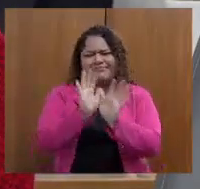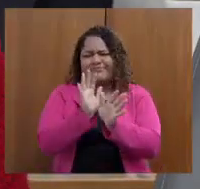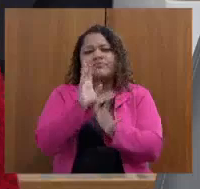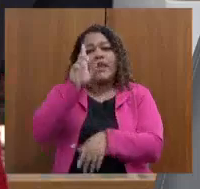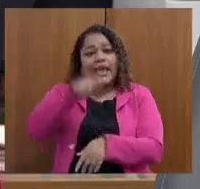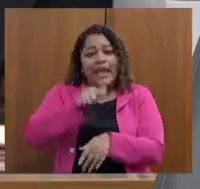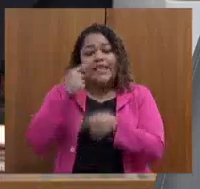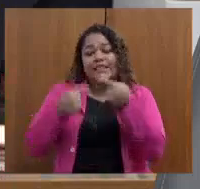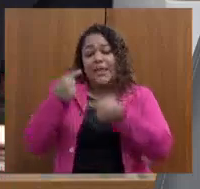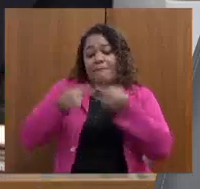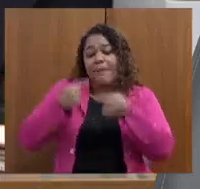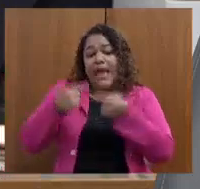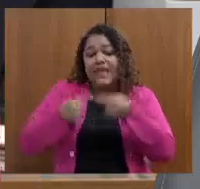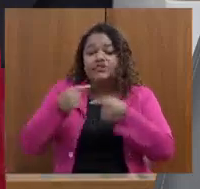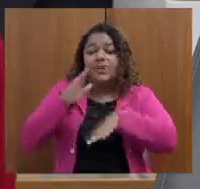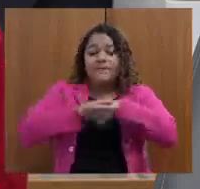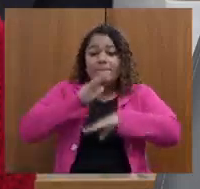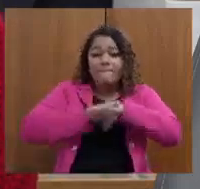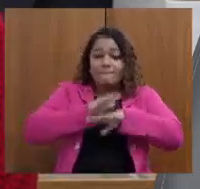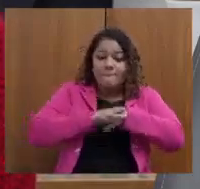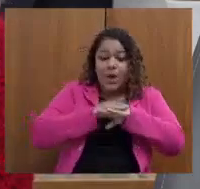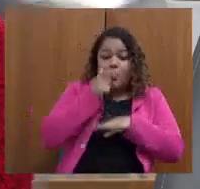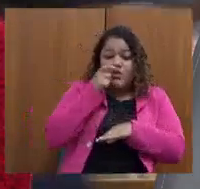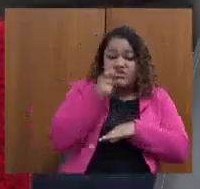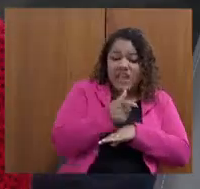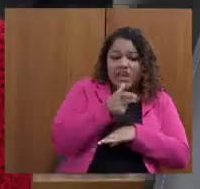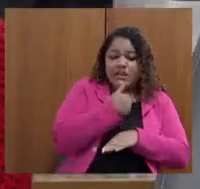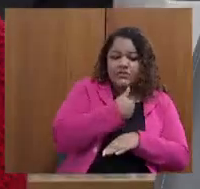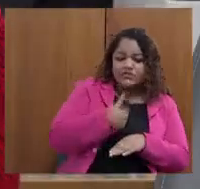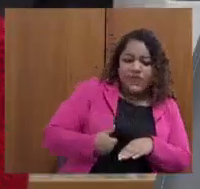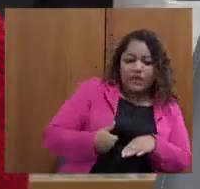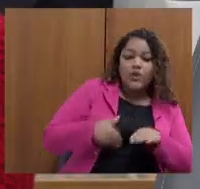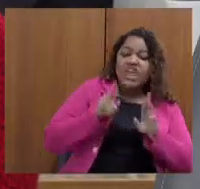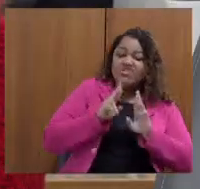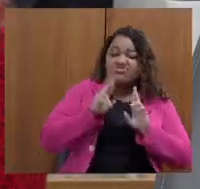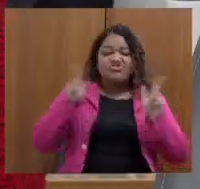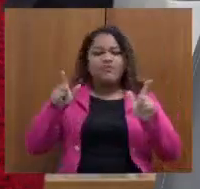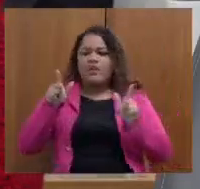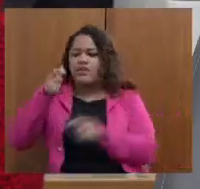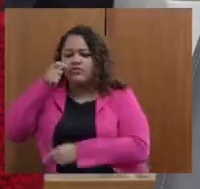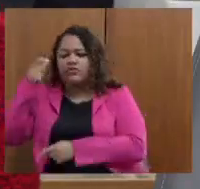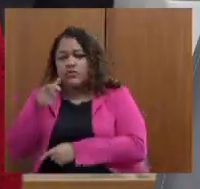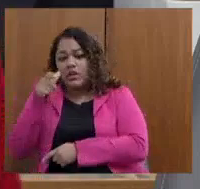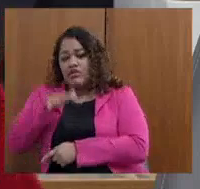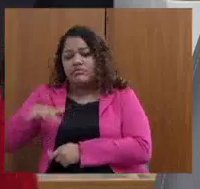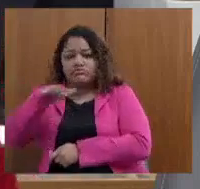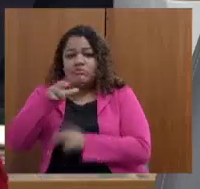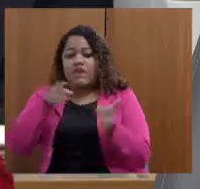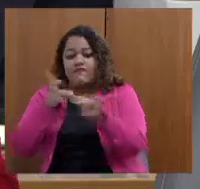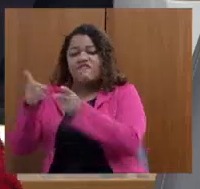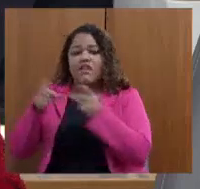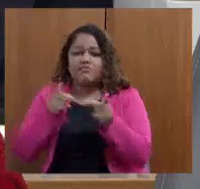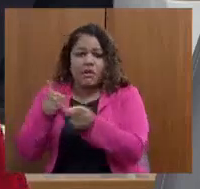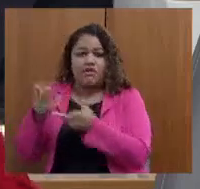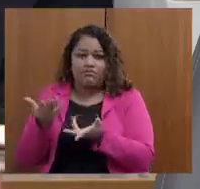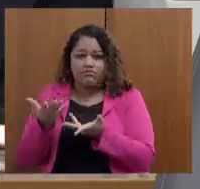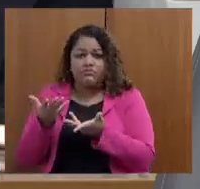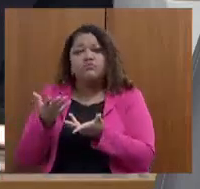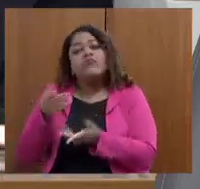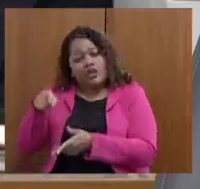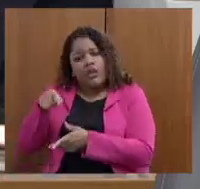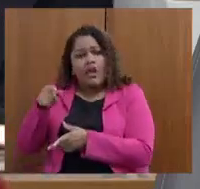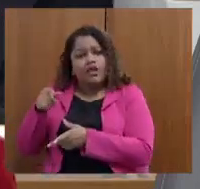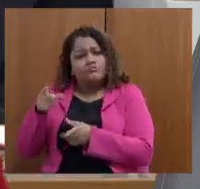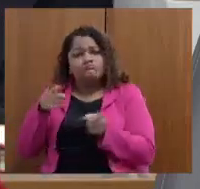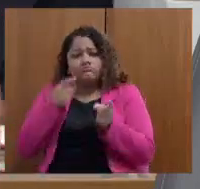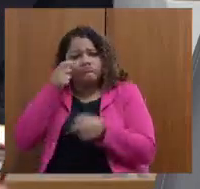interesses do estado que são diferentes dos interesses do mercado no mercado tem seus interesses Presidente e a legítimo Mas quais são